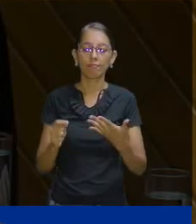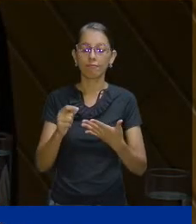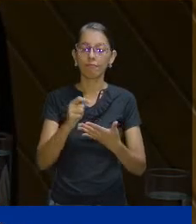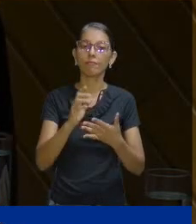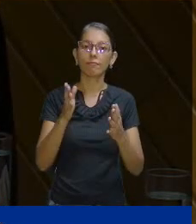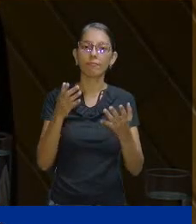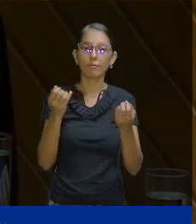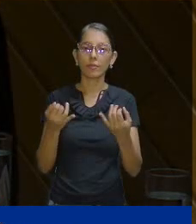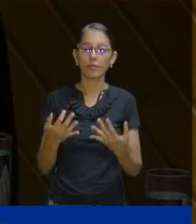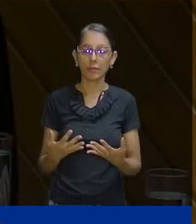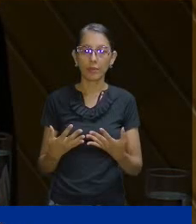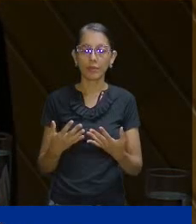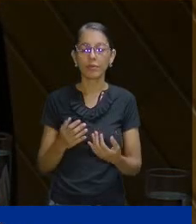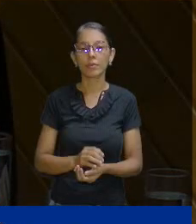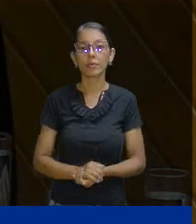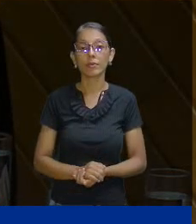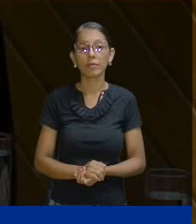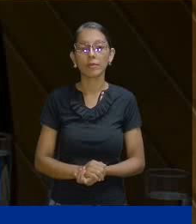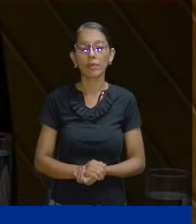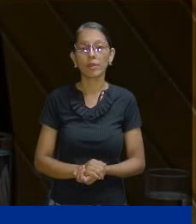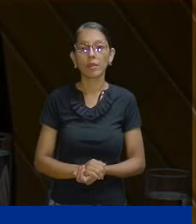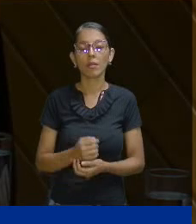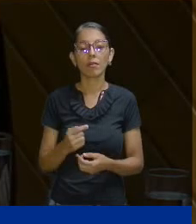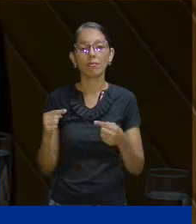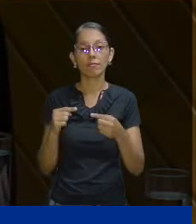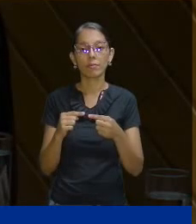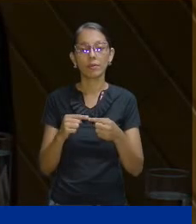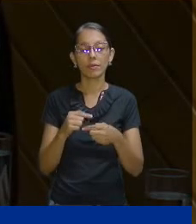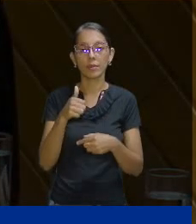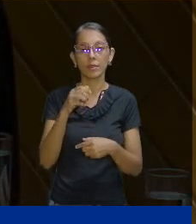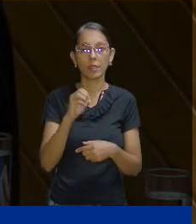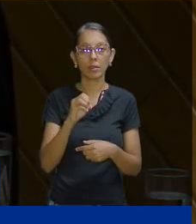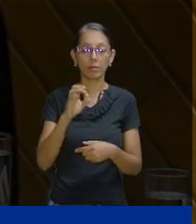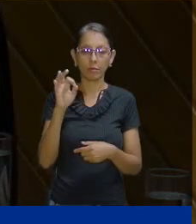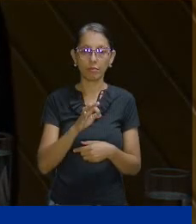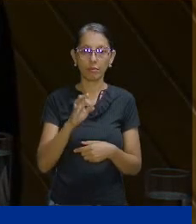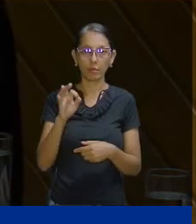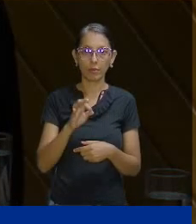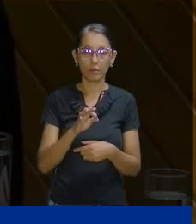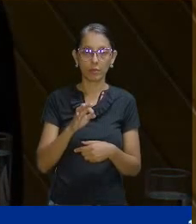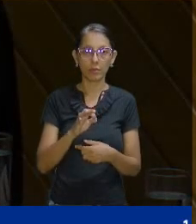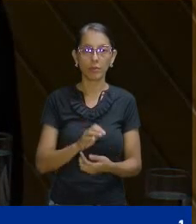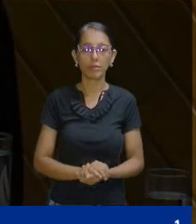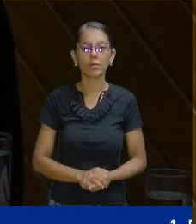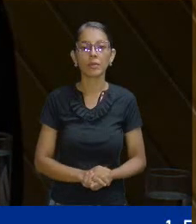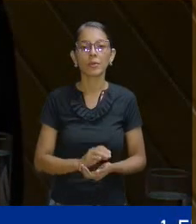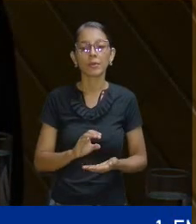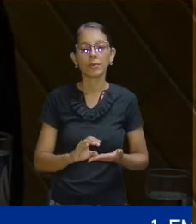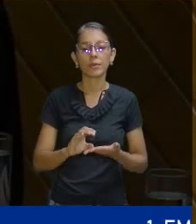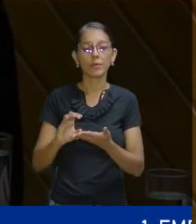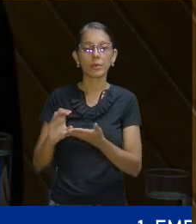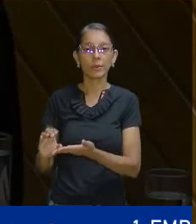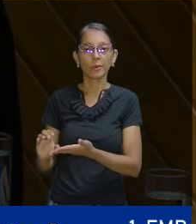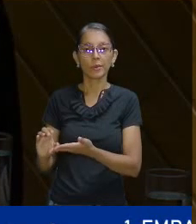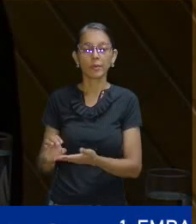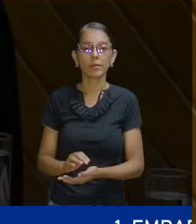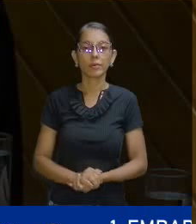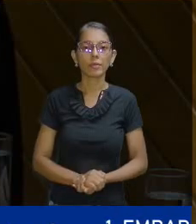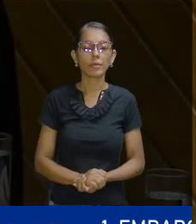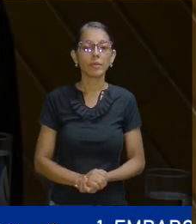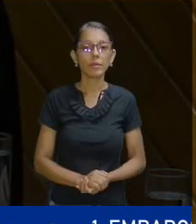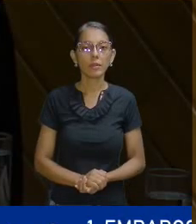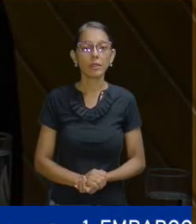critérios, eu estabeleci, naquele caso, 10% sobre o valor repassado a título de